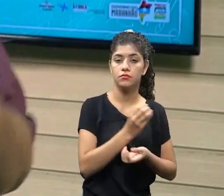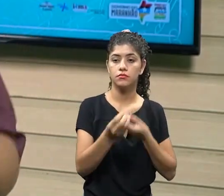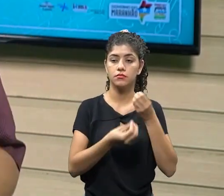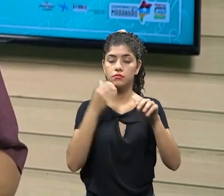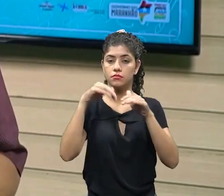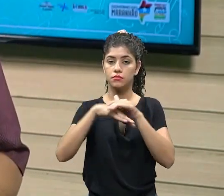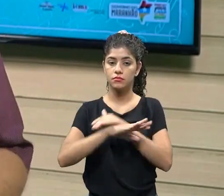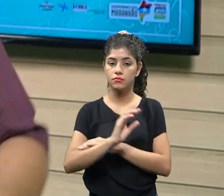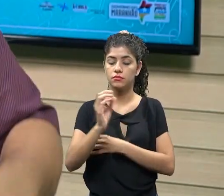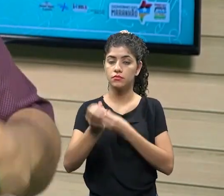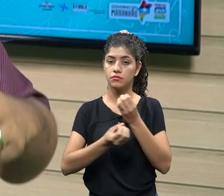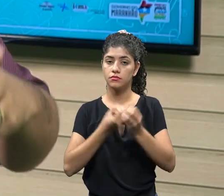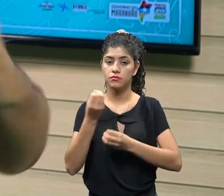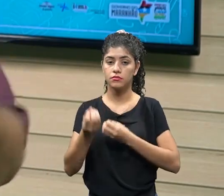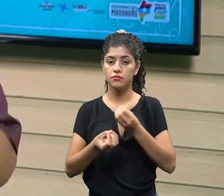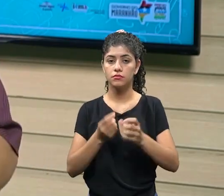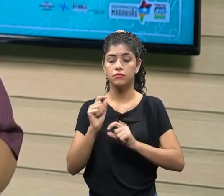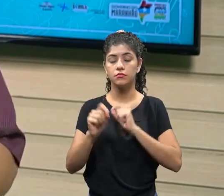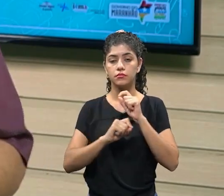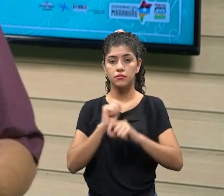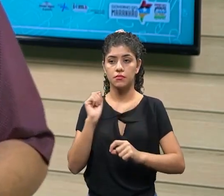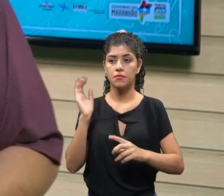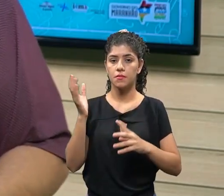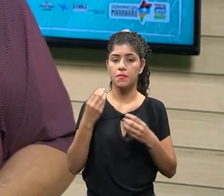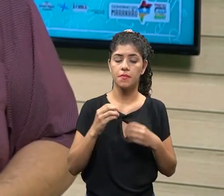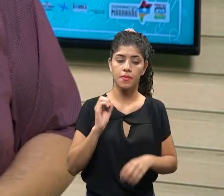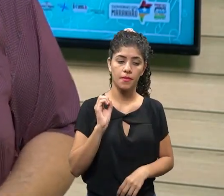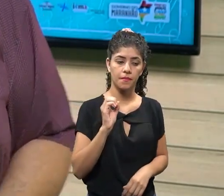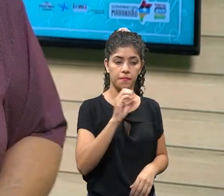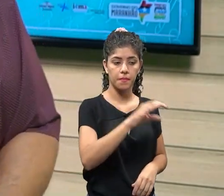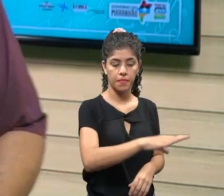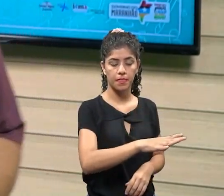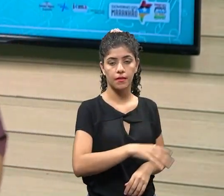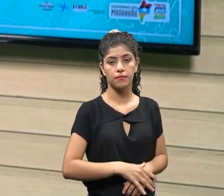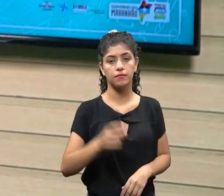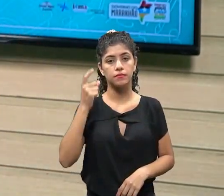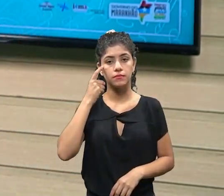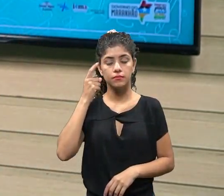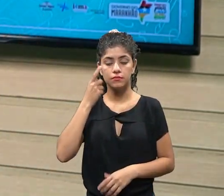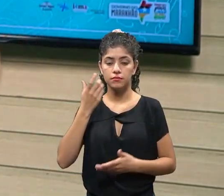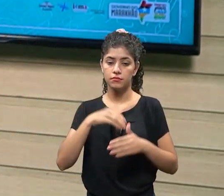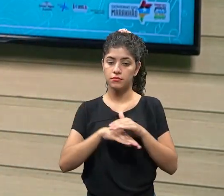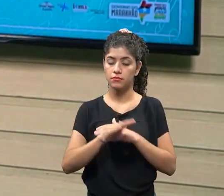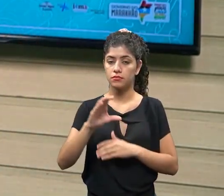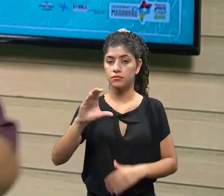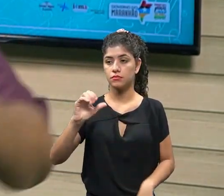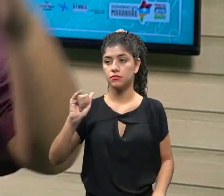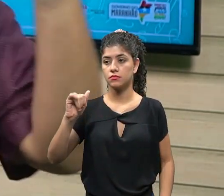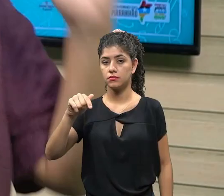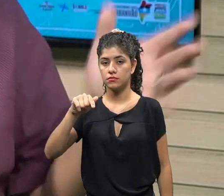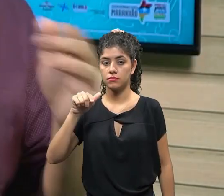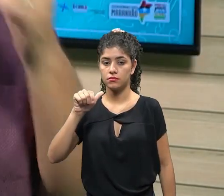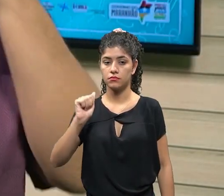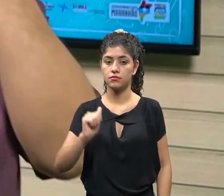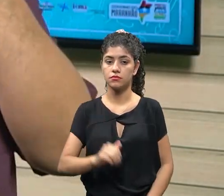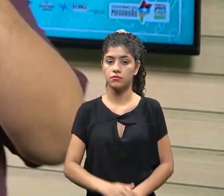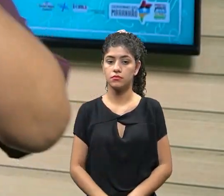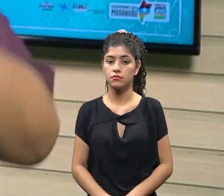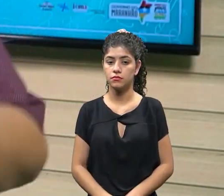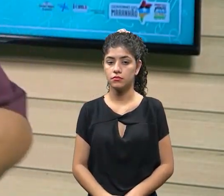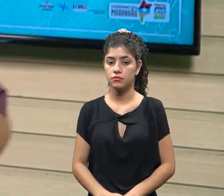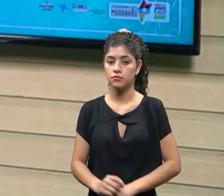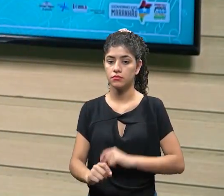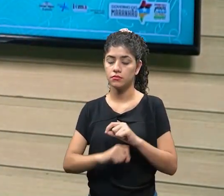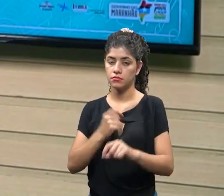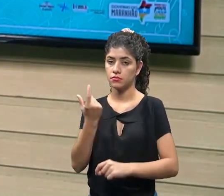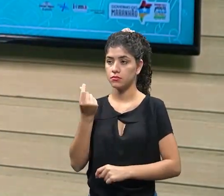vou depositar, é a ideia do caixa. Caixa em si, só um parênteses, não quer dizer lucro, tá bom?